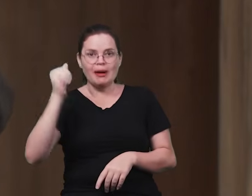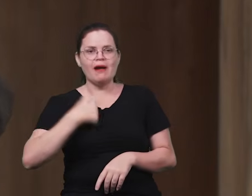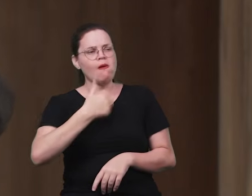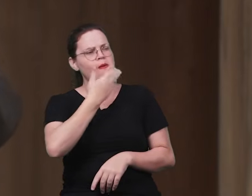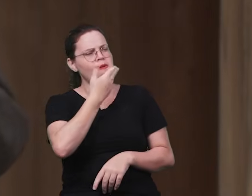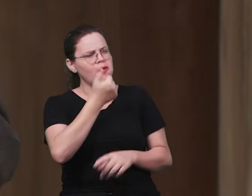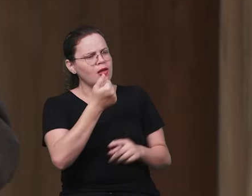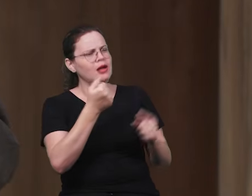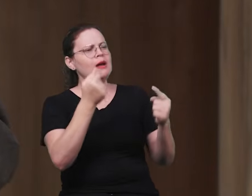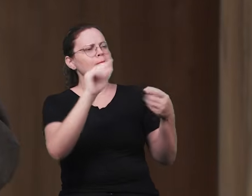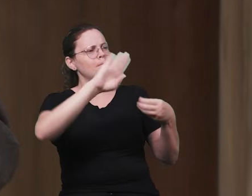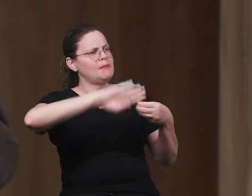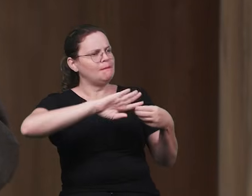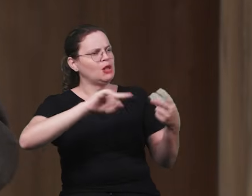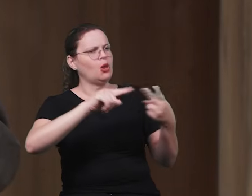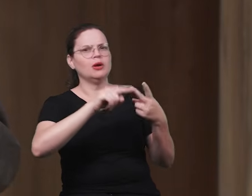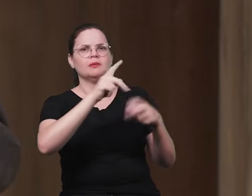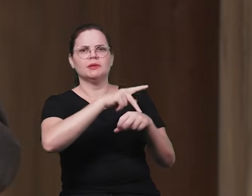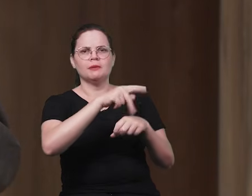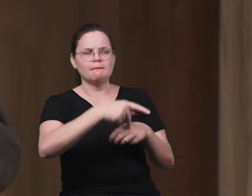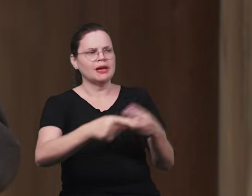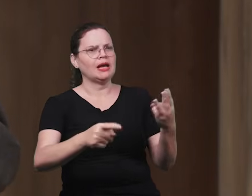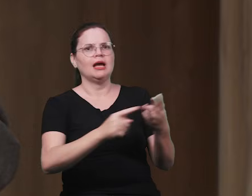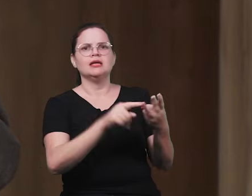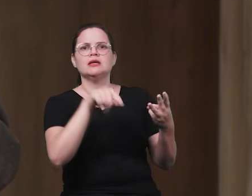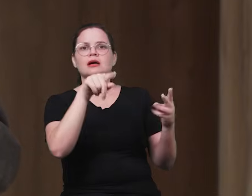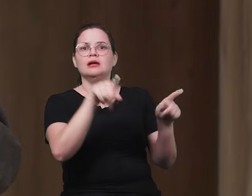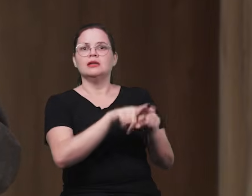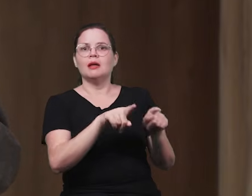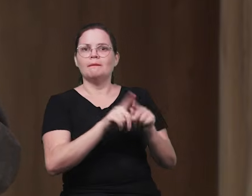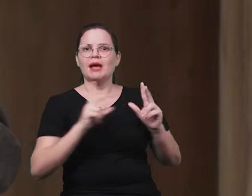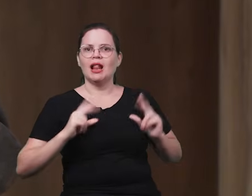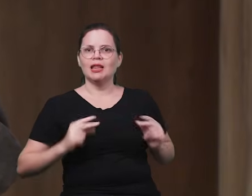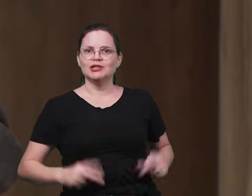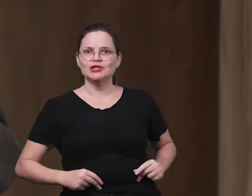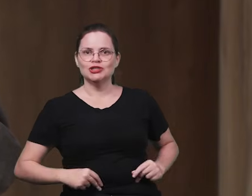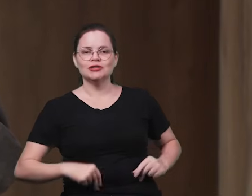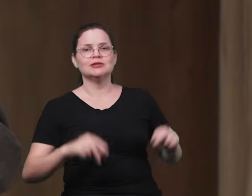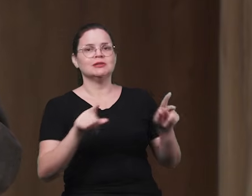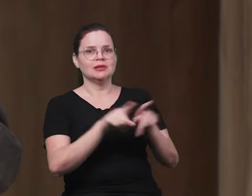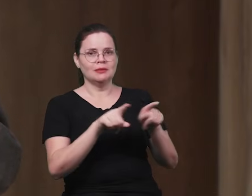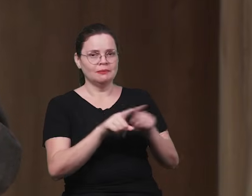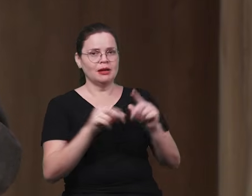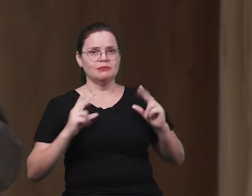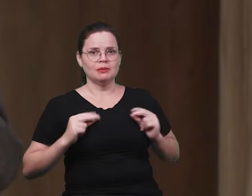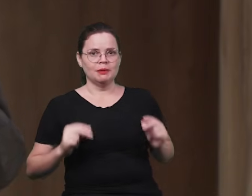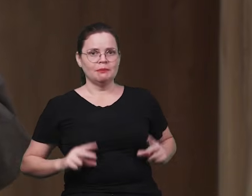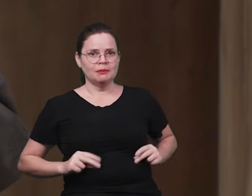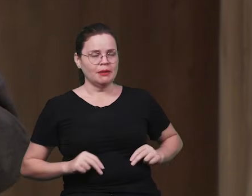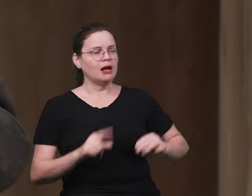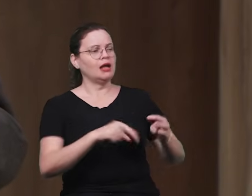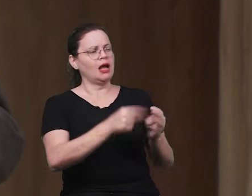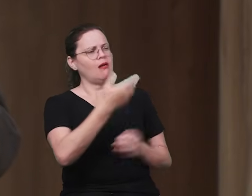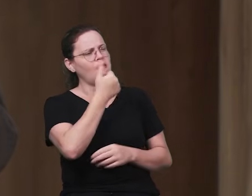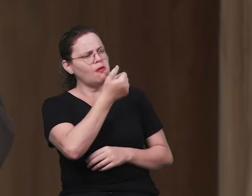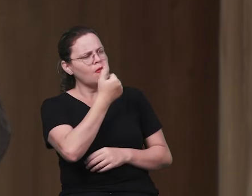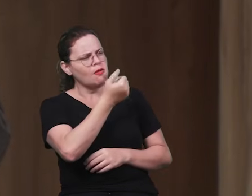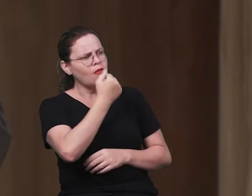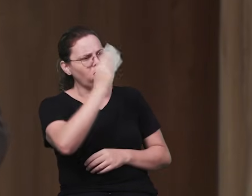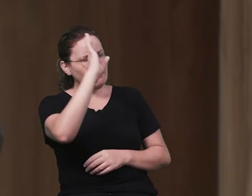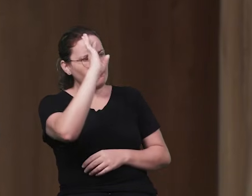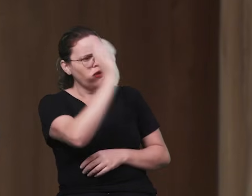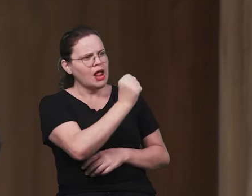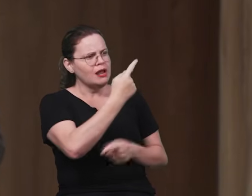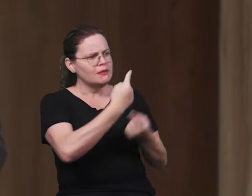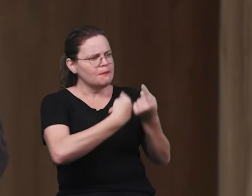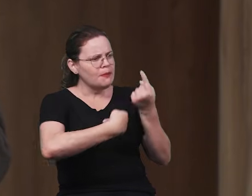também herda a capacidade de Alexandre, não é? Então, esses impérios